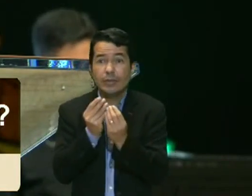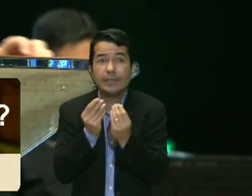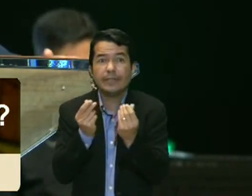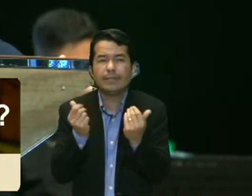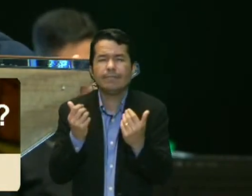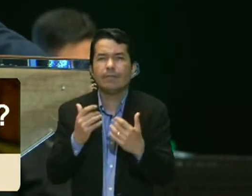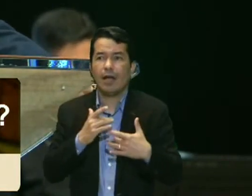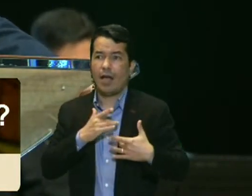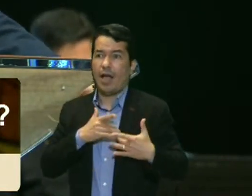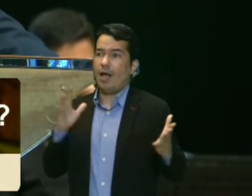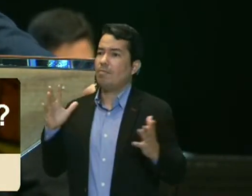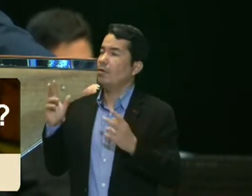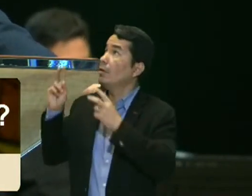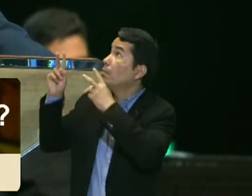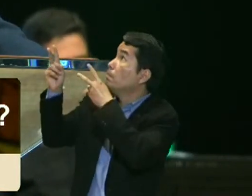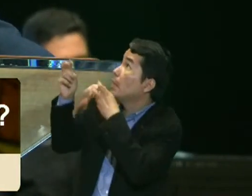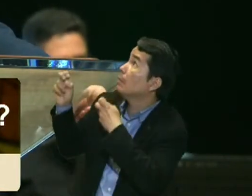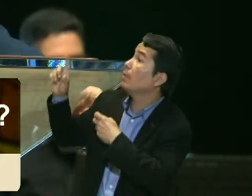essa pessoa,